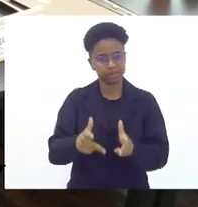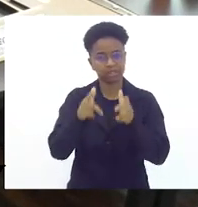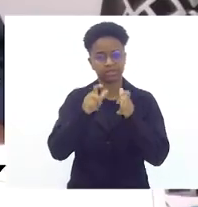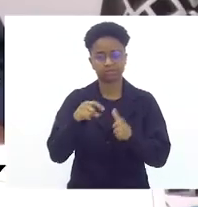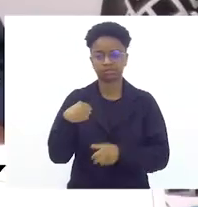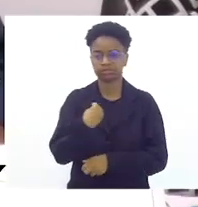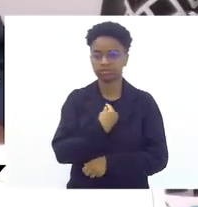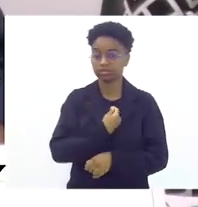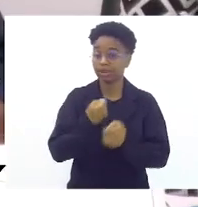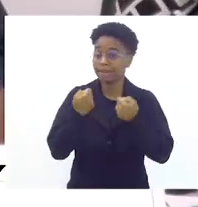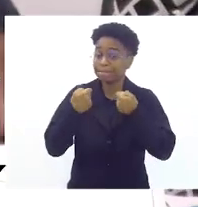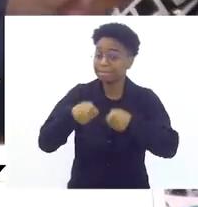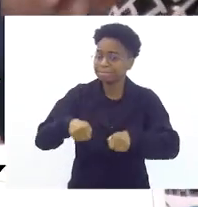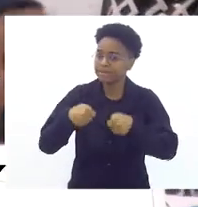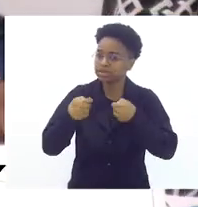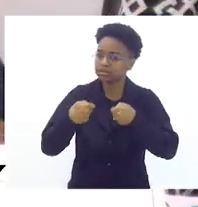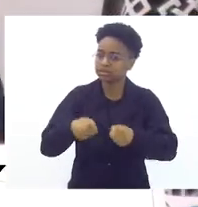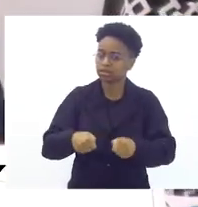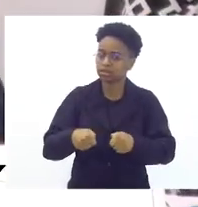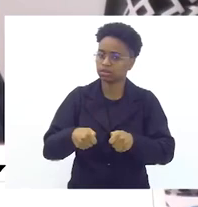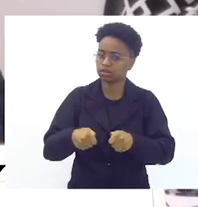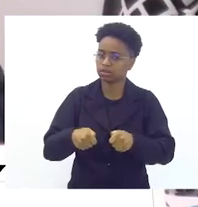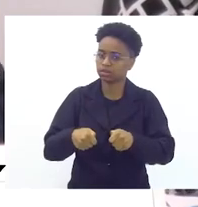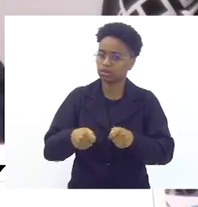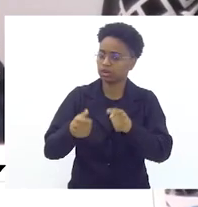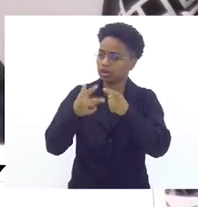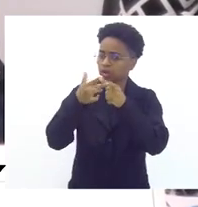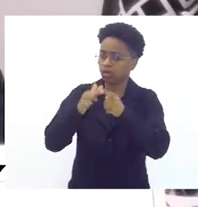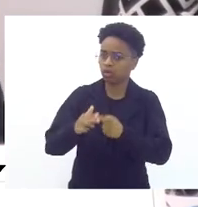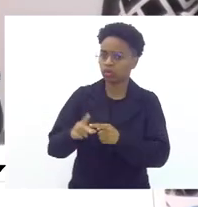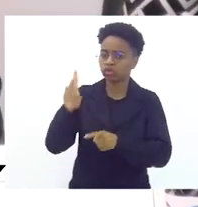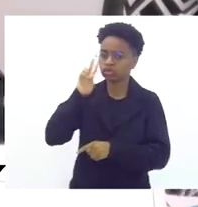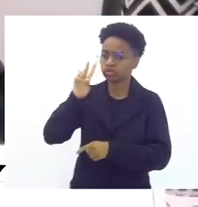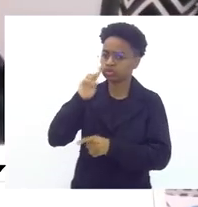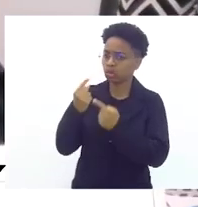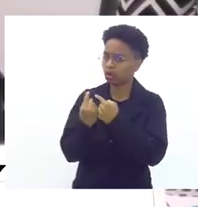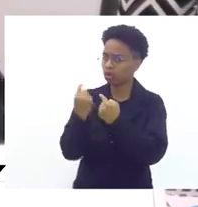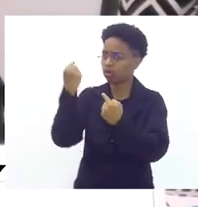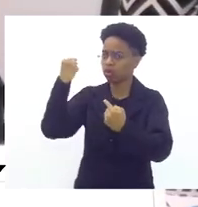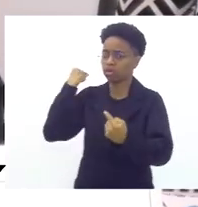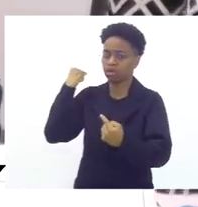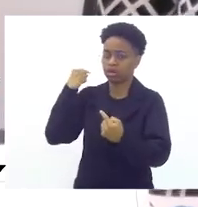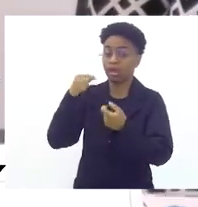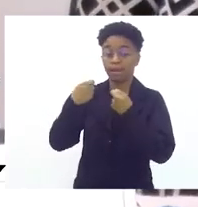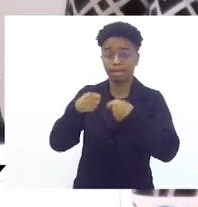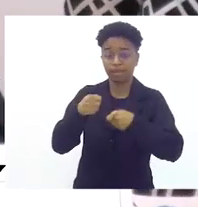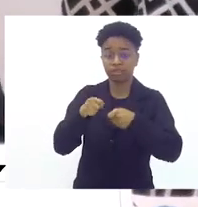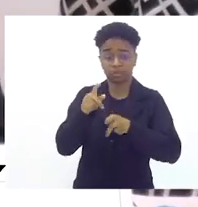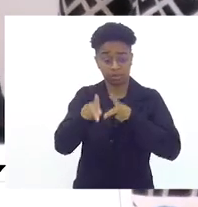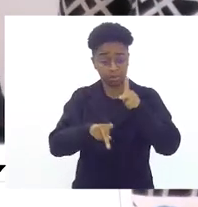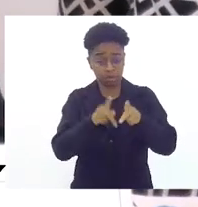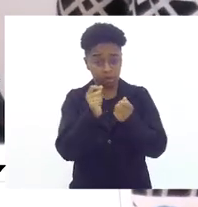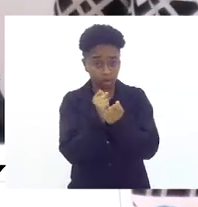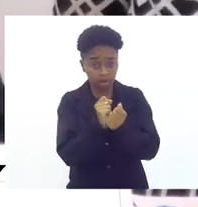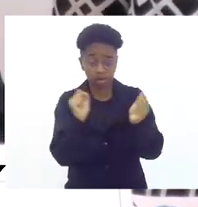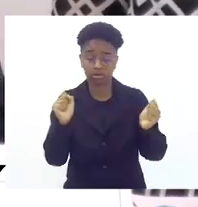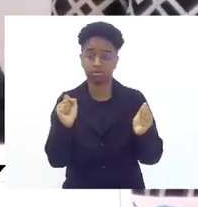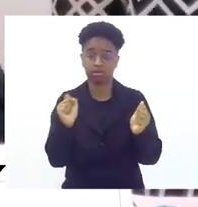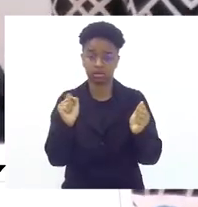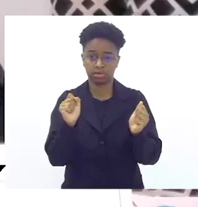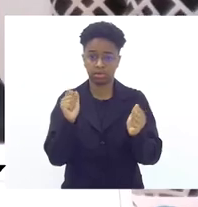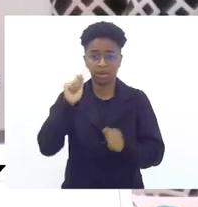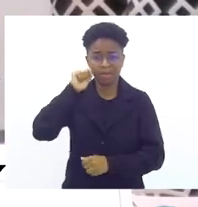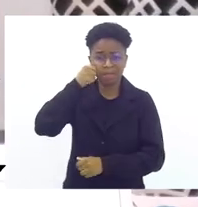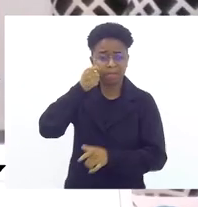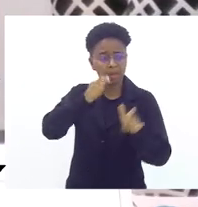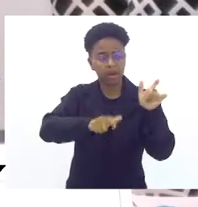nós precisamos fazer uma reparação histórica nós precisamos libertar o nosso povo preto